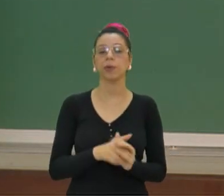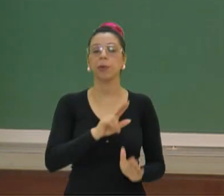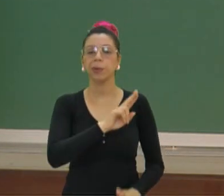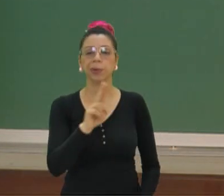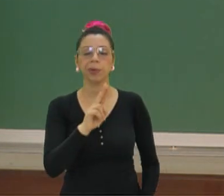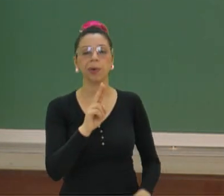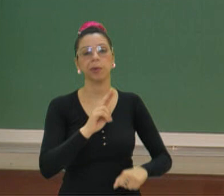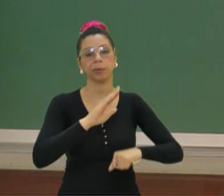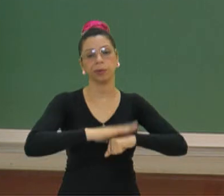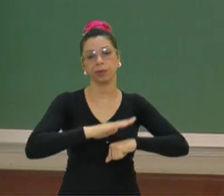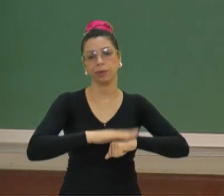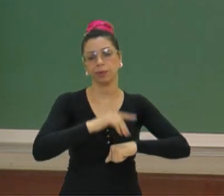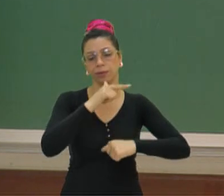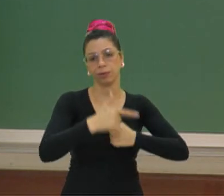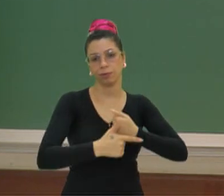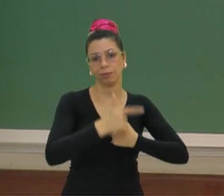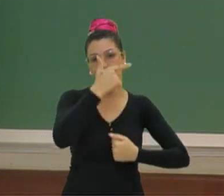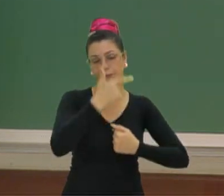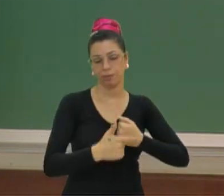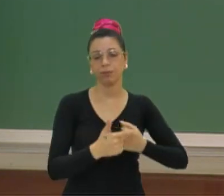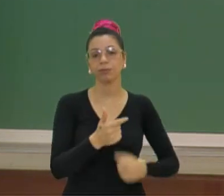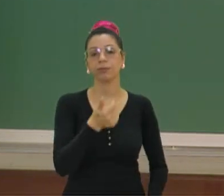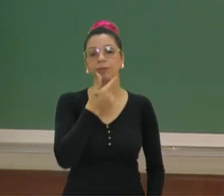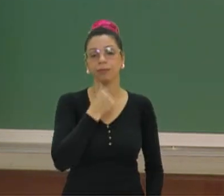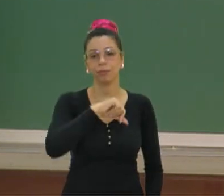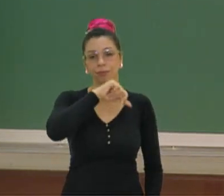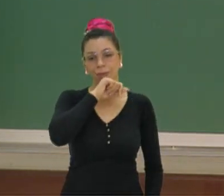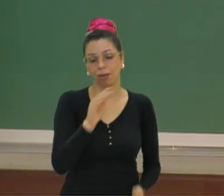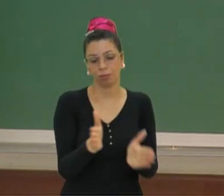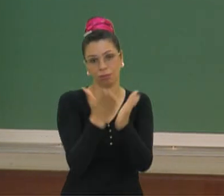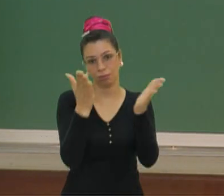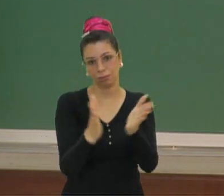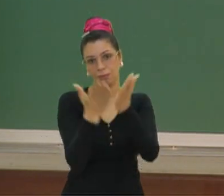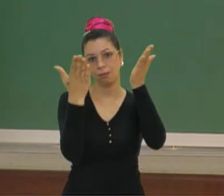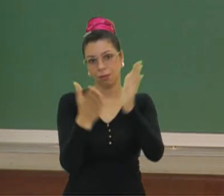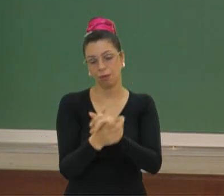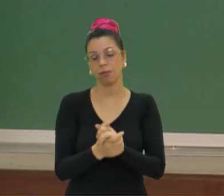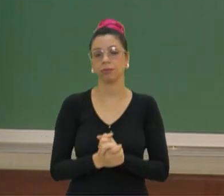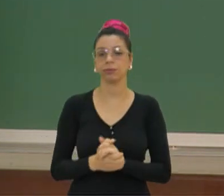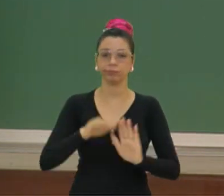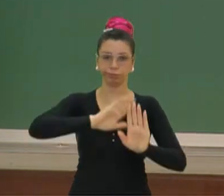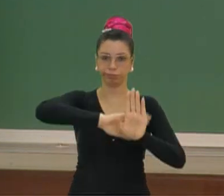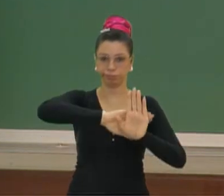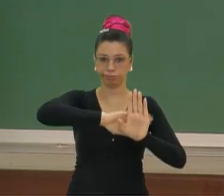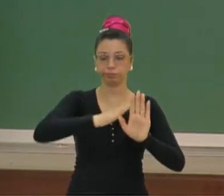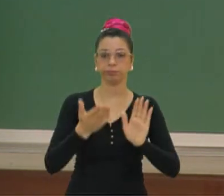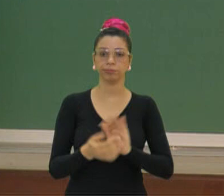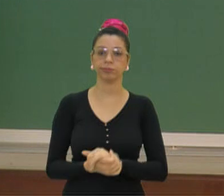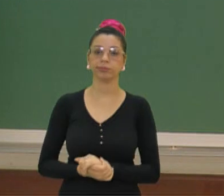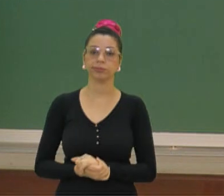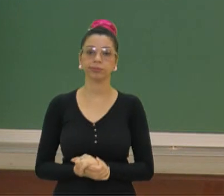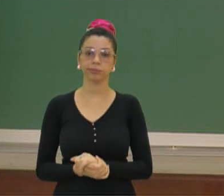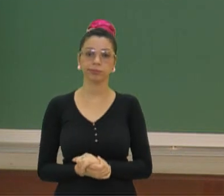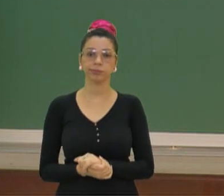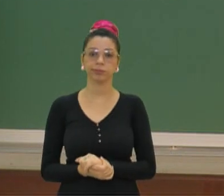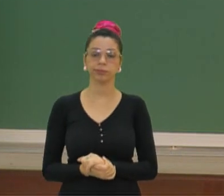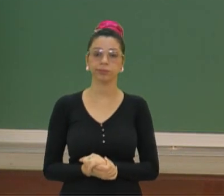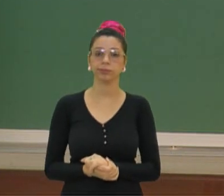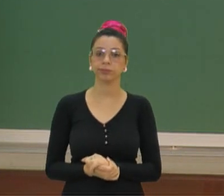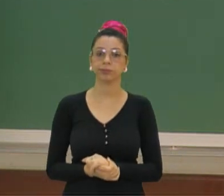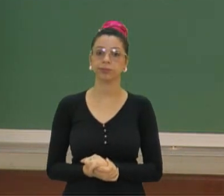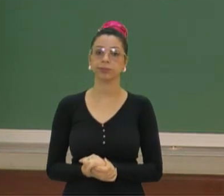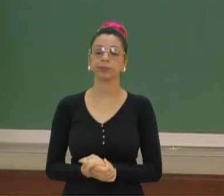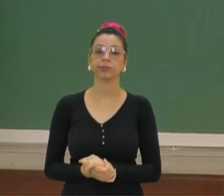dizia que o lockout, que é uma espécie de greve dos empregadores, né, quando fecha uma fábrica para fazer pressão com o governo, era um